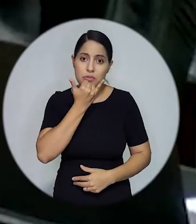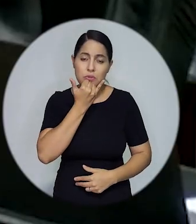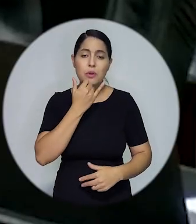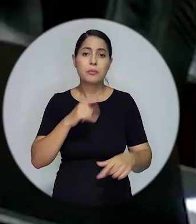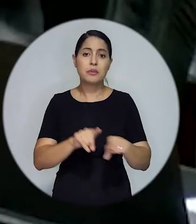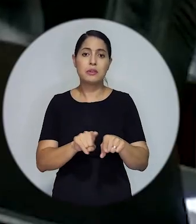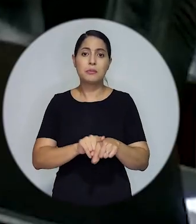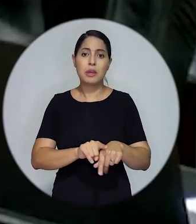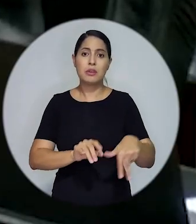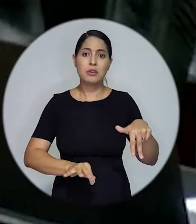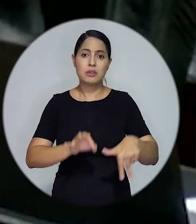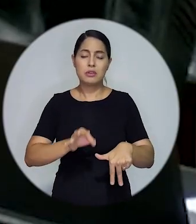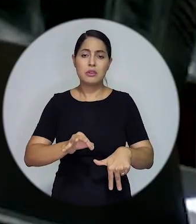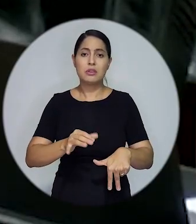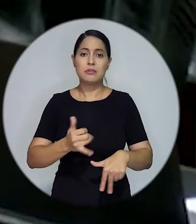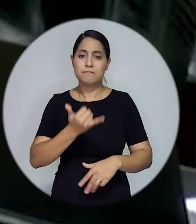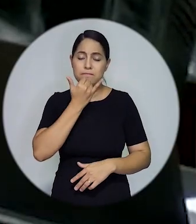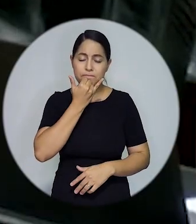ao tribunal